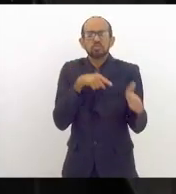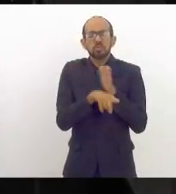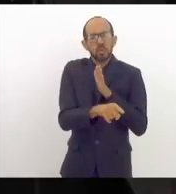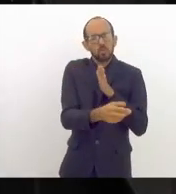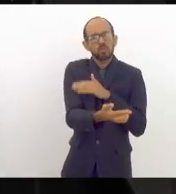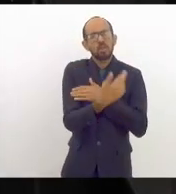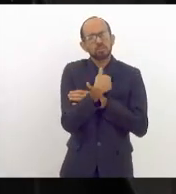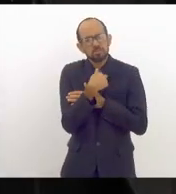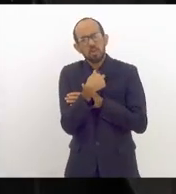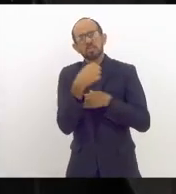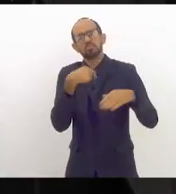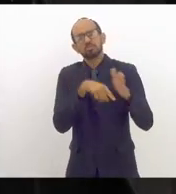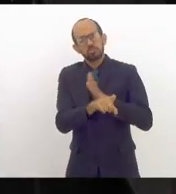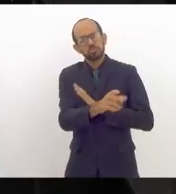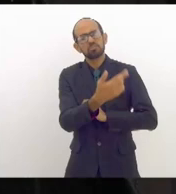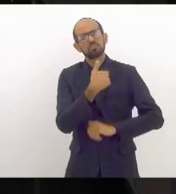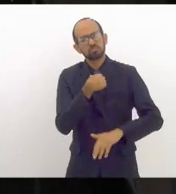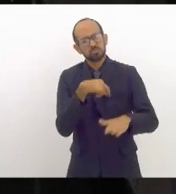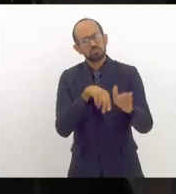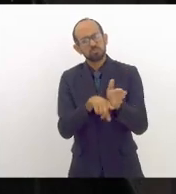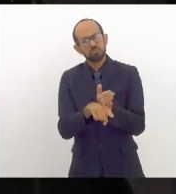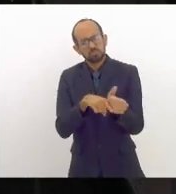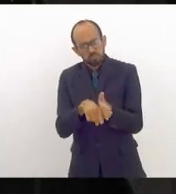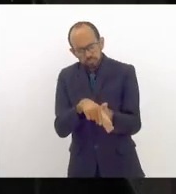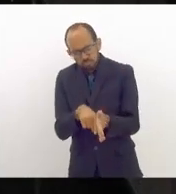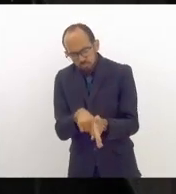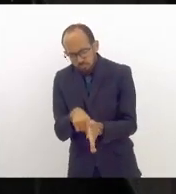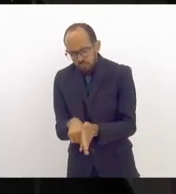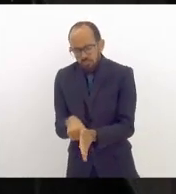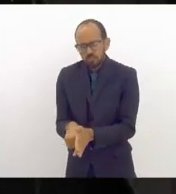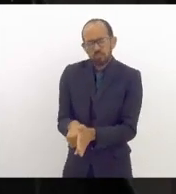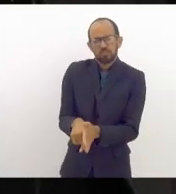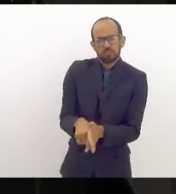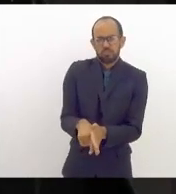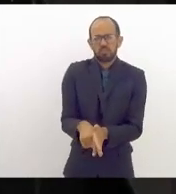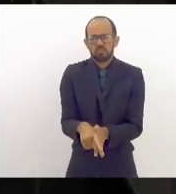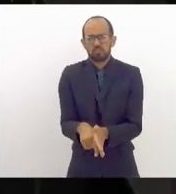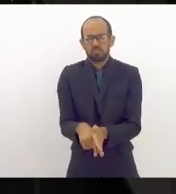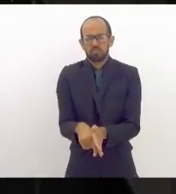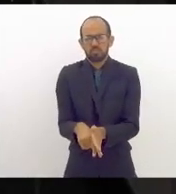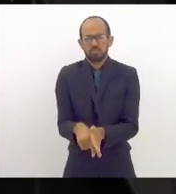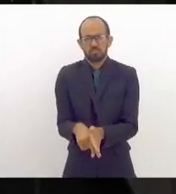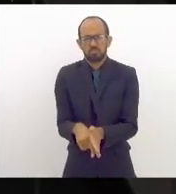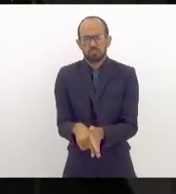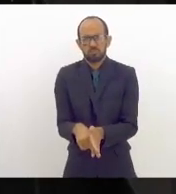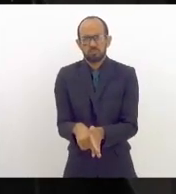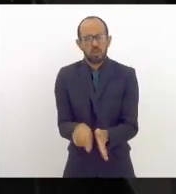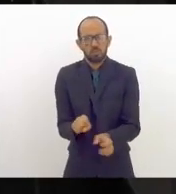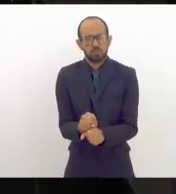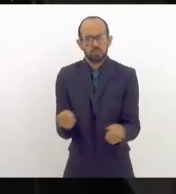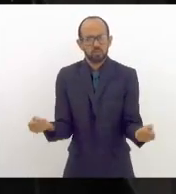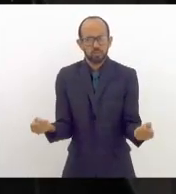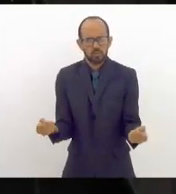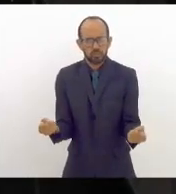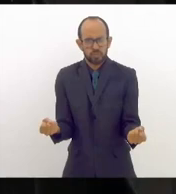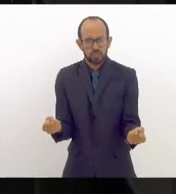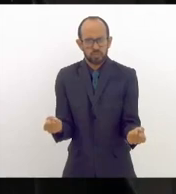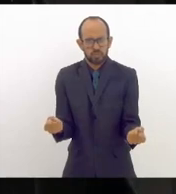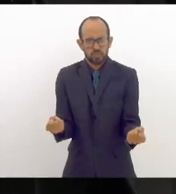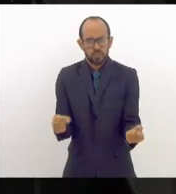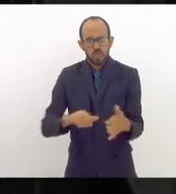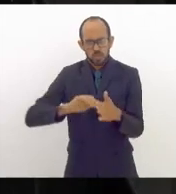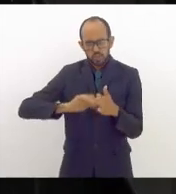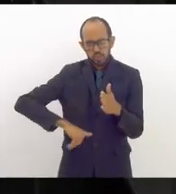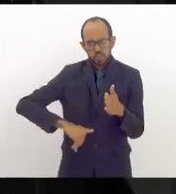homens e mulheres pesquisadores e pesquisadoras perguntando interrogando desnaturalizando